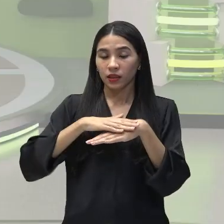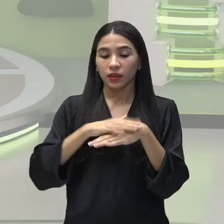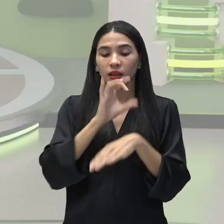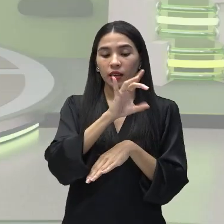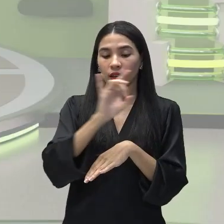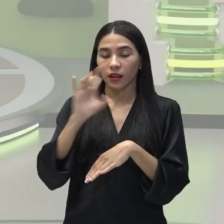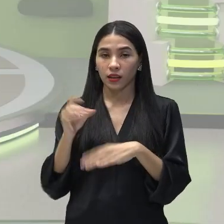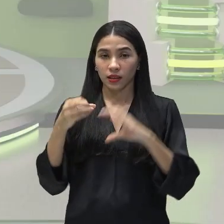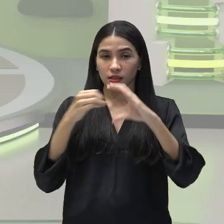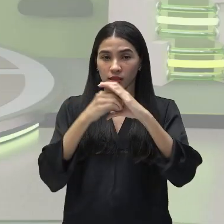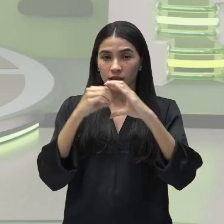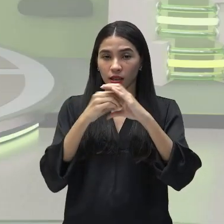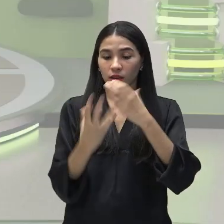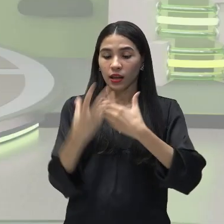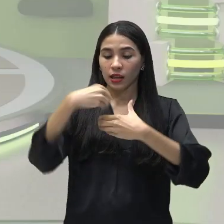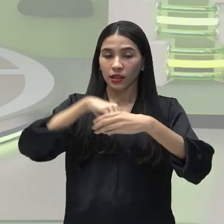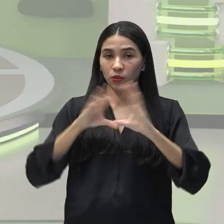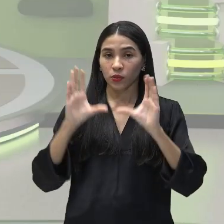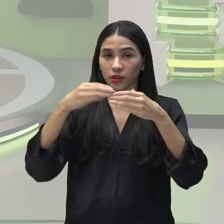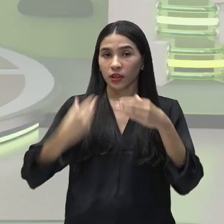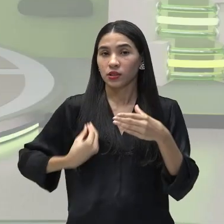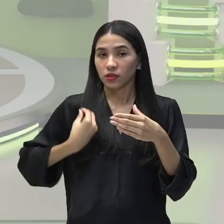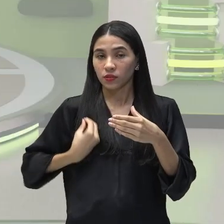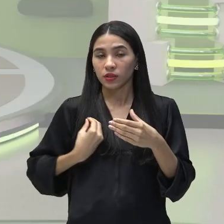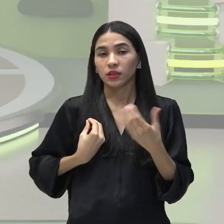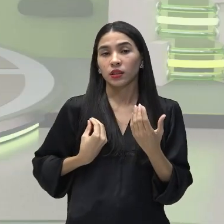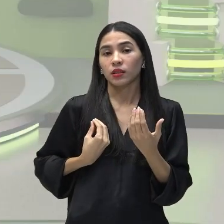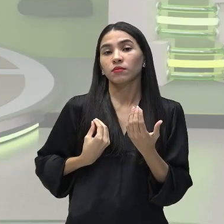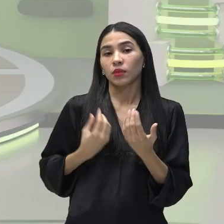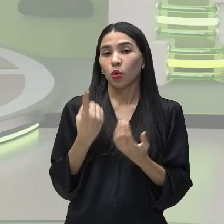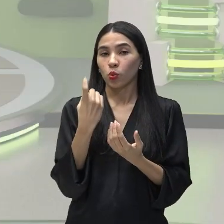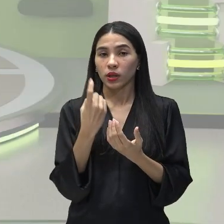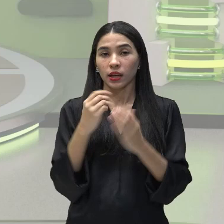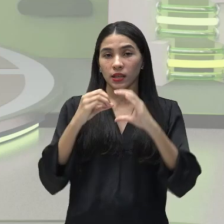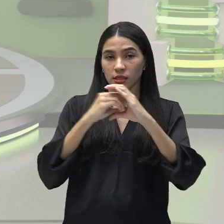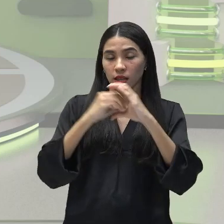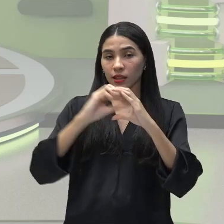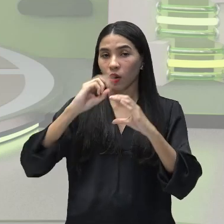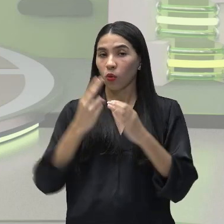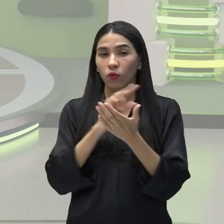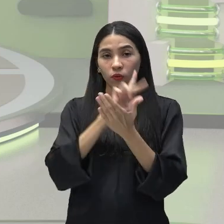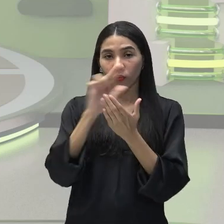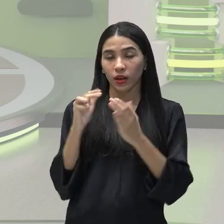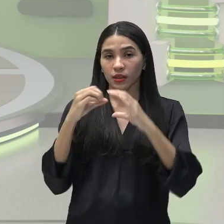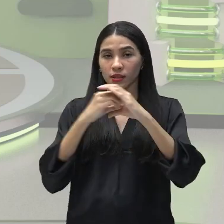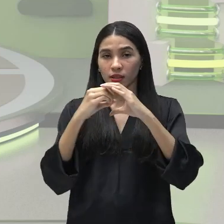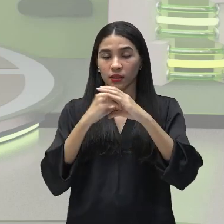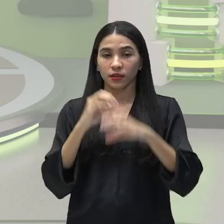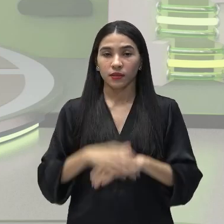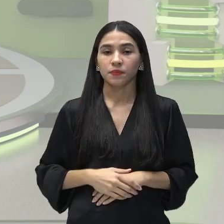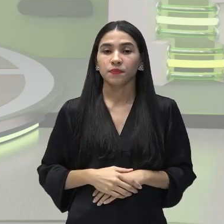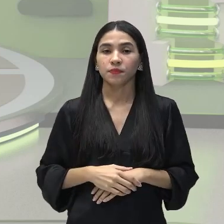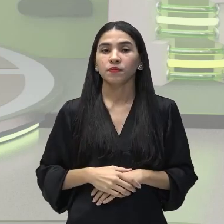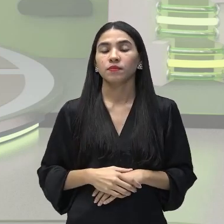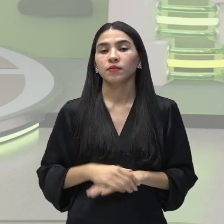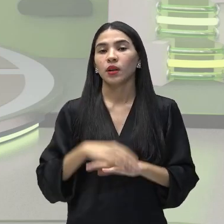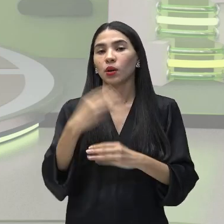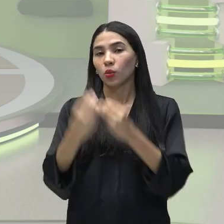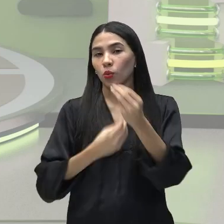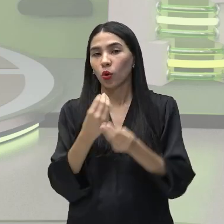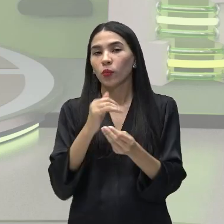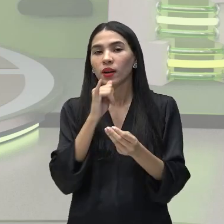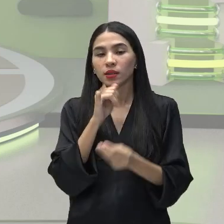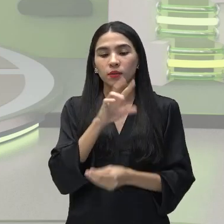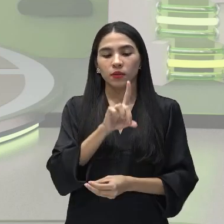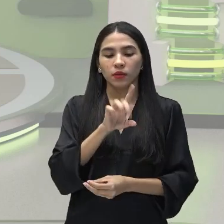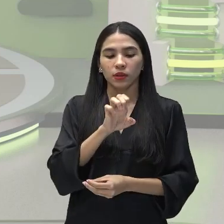célula que compõe esse ser vivo, seja ele unicelular ou multicelular. E a reação de degradação